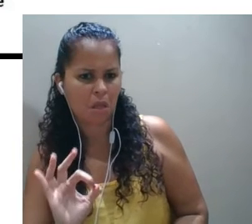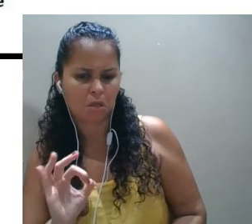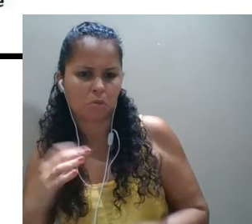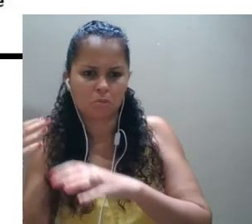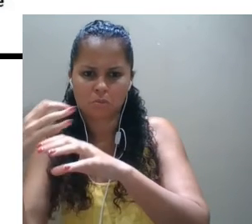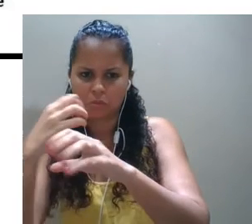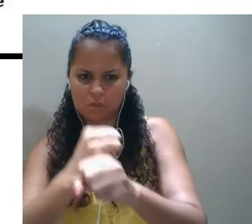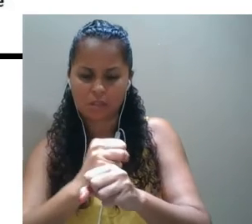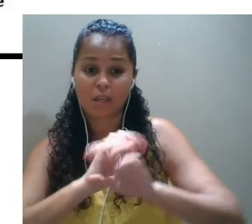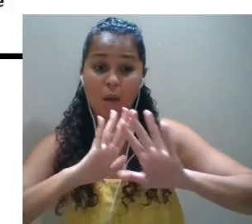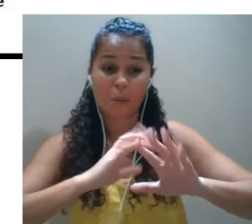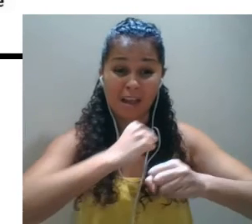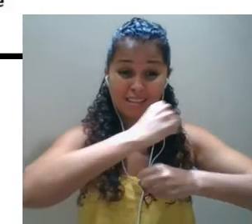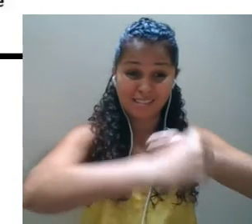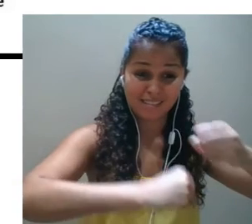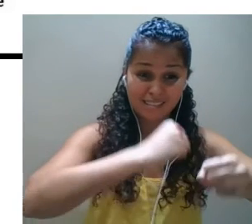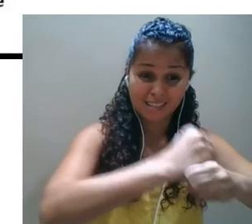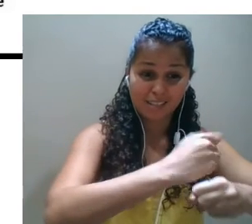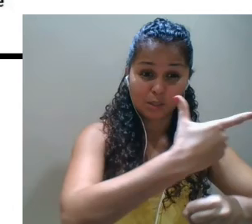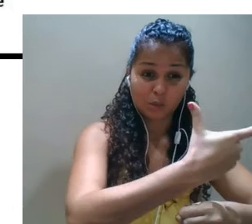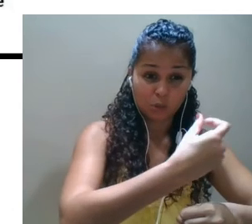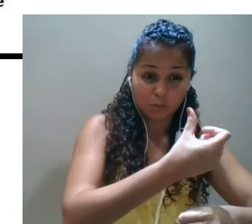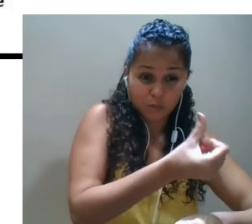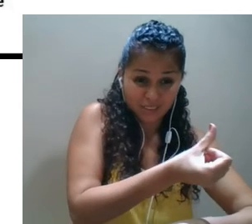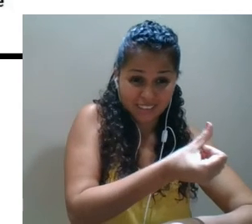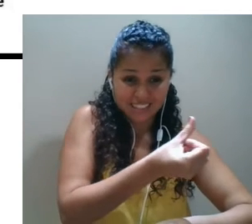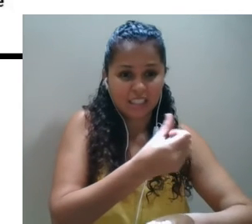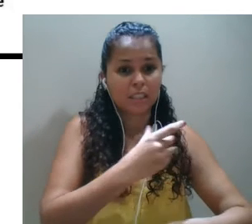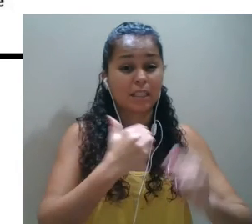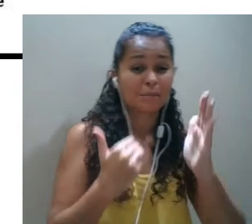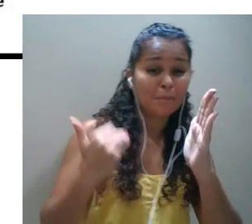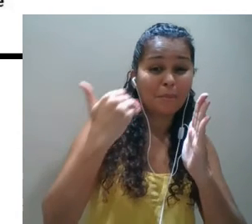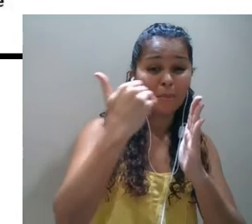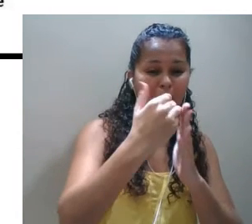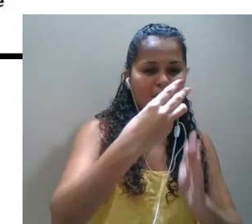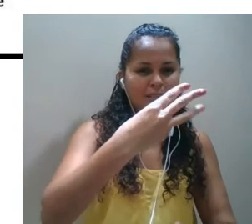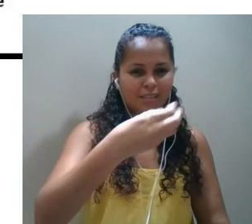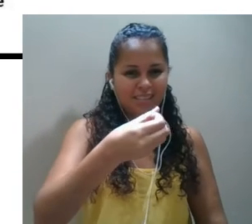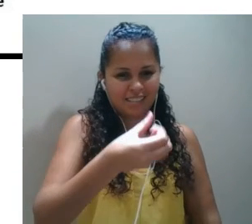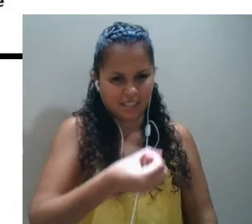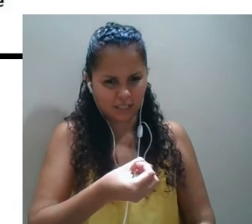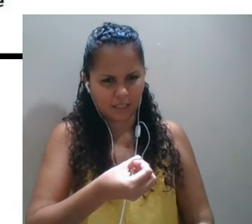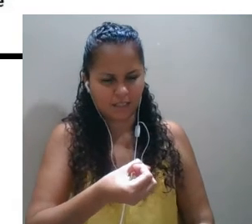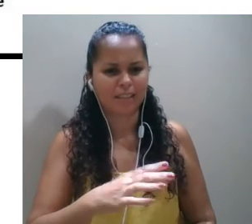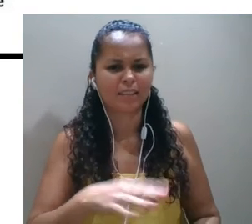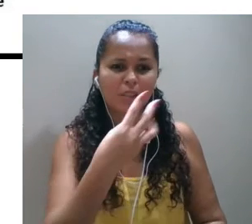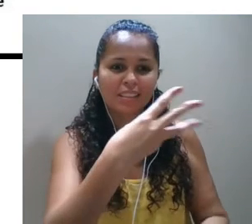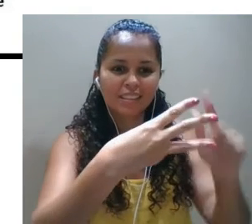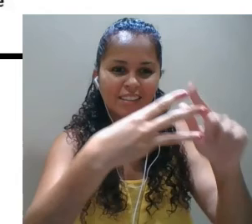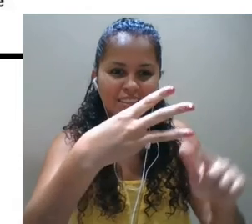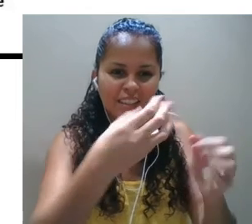é. Mas em 2016, olha isso daqui, ele superou em 360. Então, esses 3 carrinhos aqui,